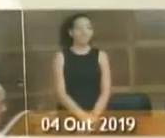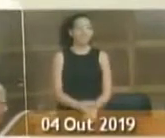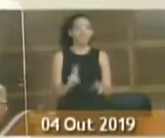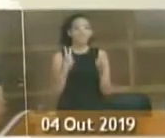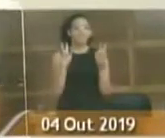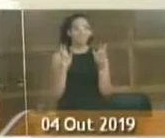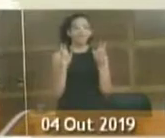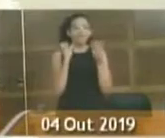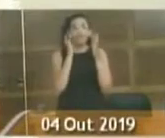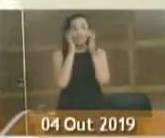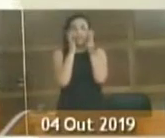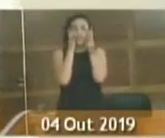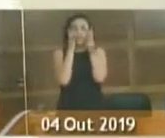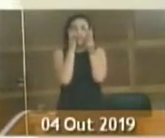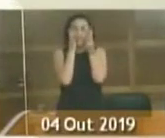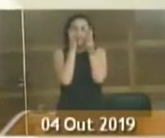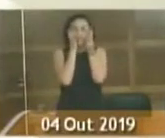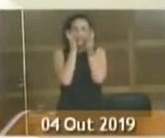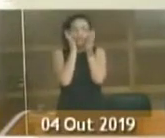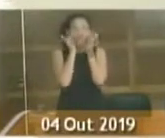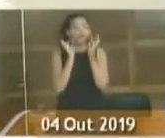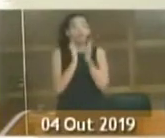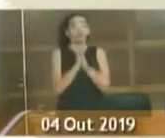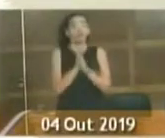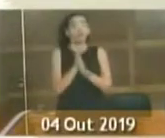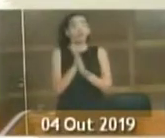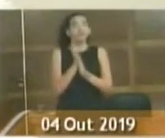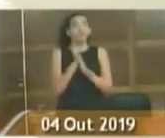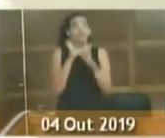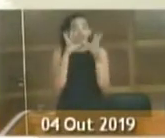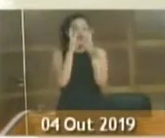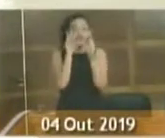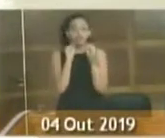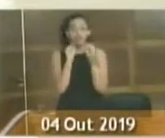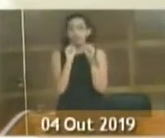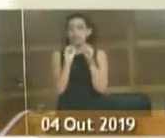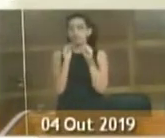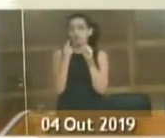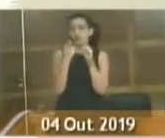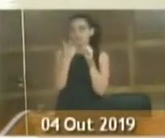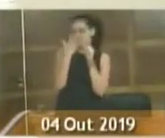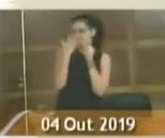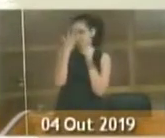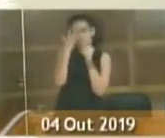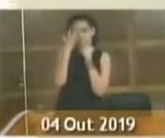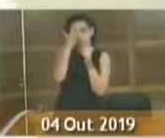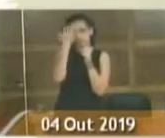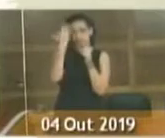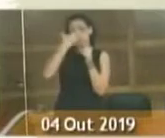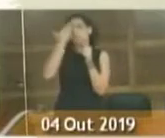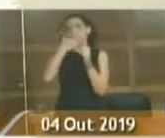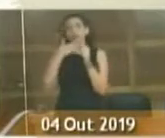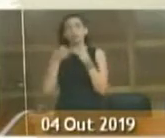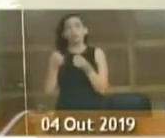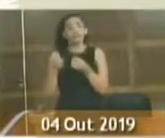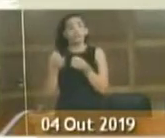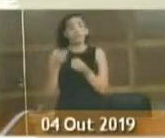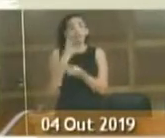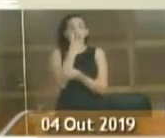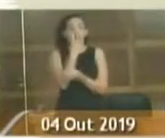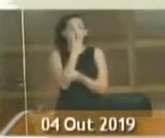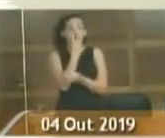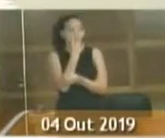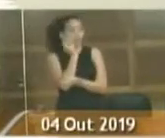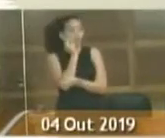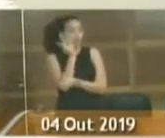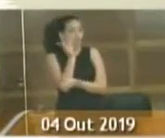Despercebido. E assim eu fui fotografando os animais e fui montando um projeto de trabalho de